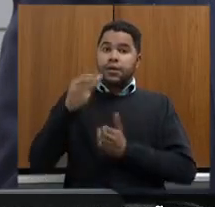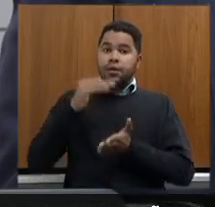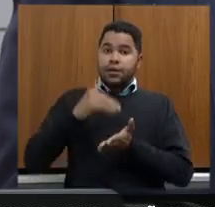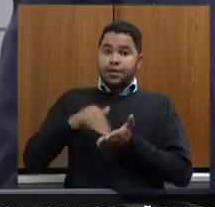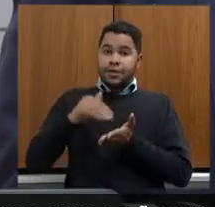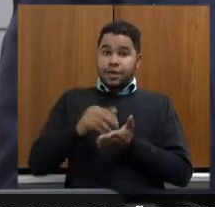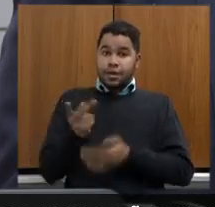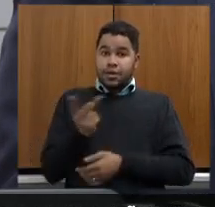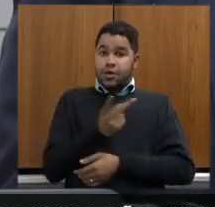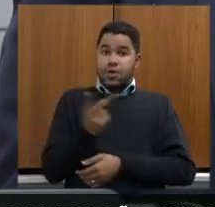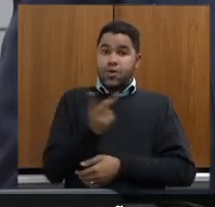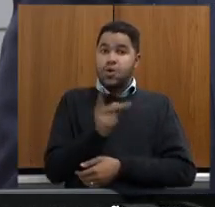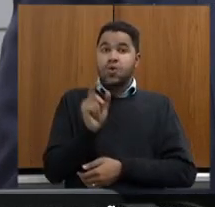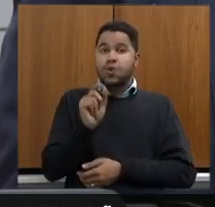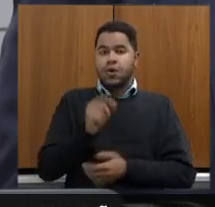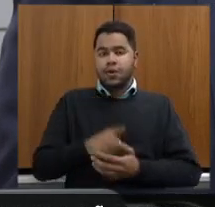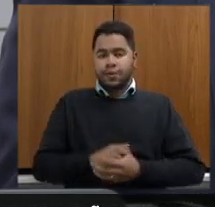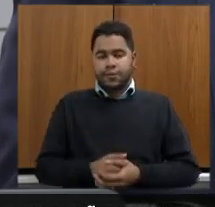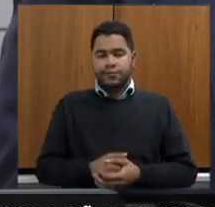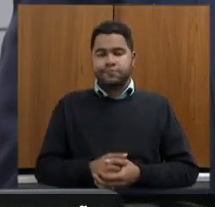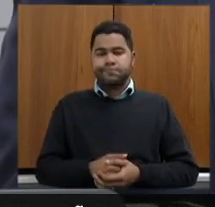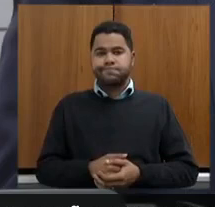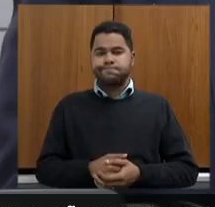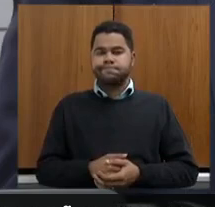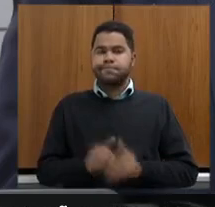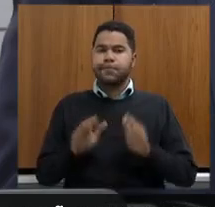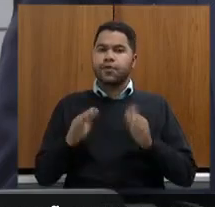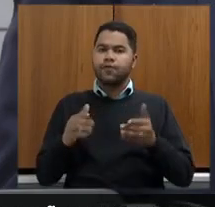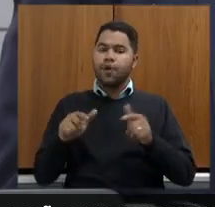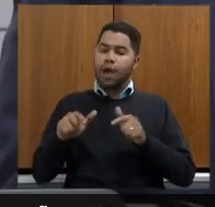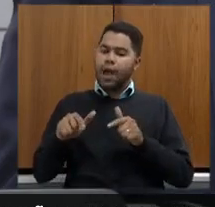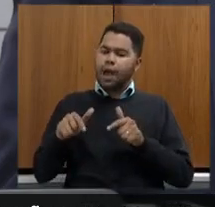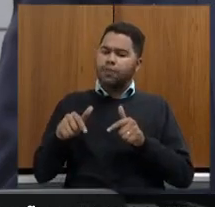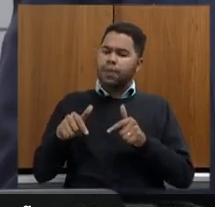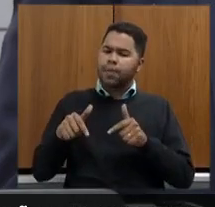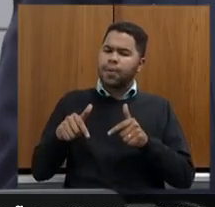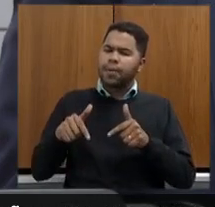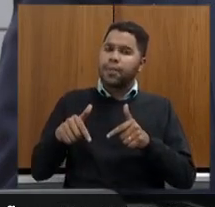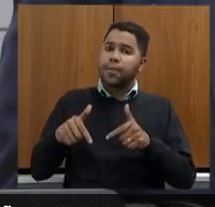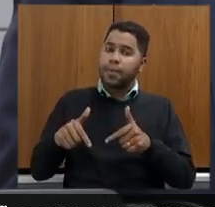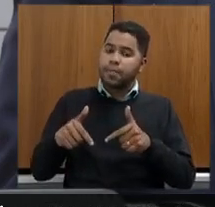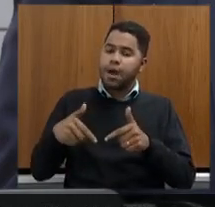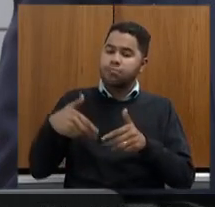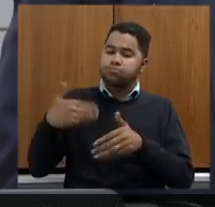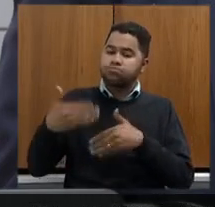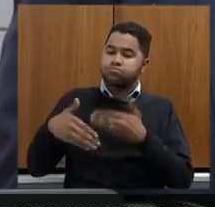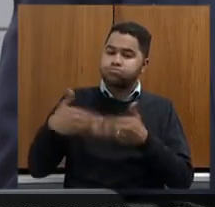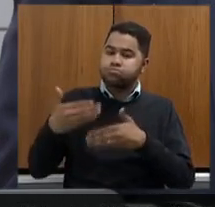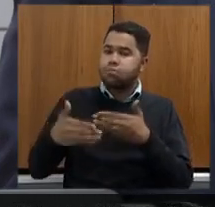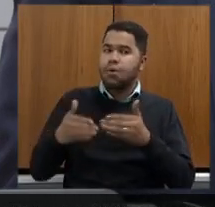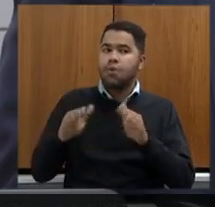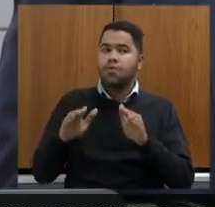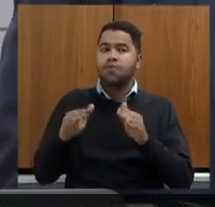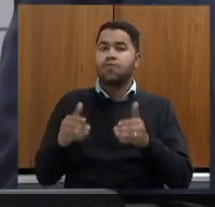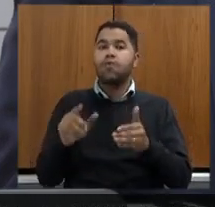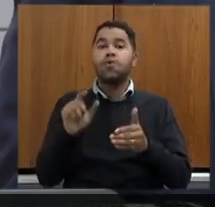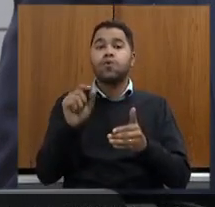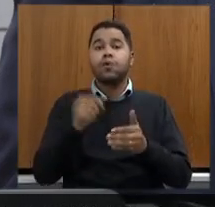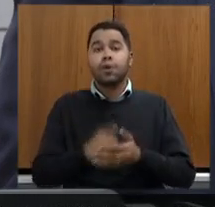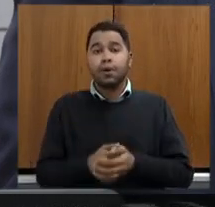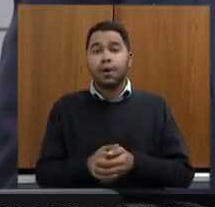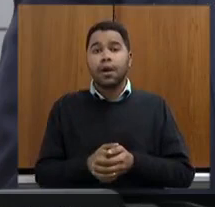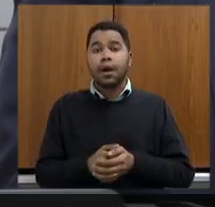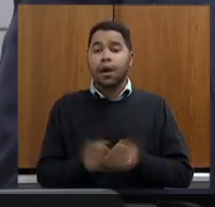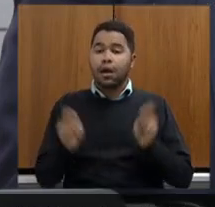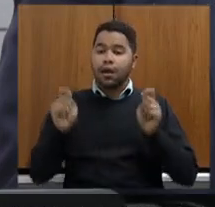secretários é justamente É nesse sentido das ações que estão sendo empreendidos no que tange a